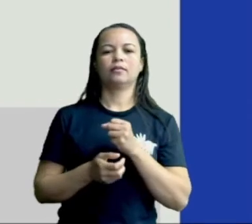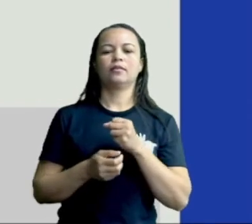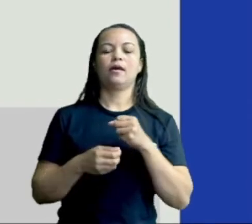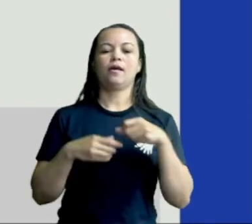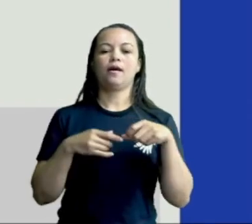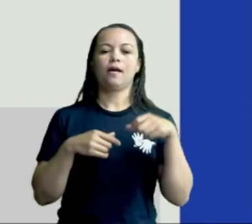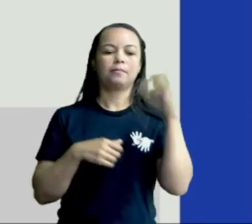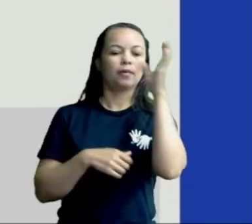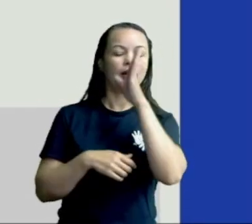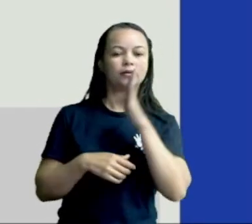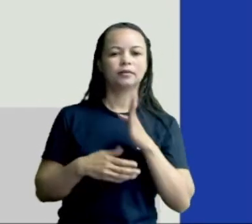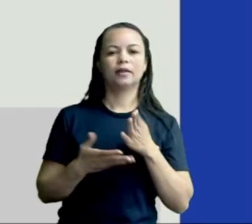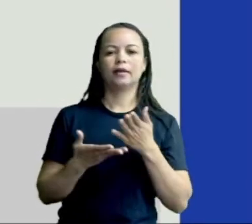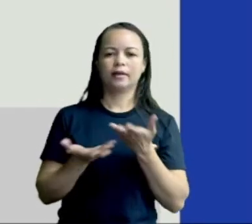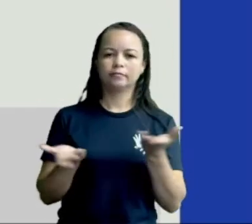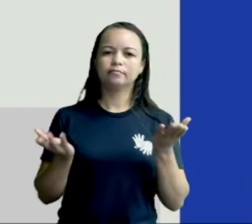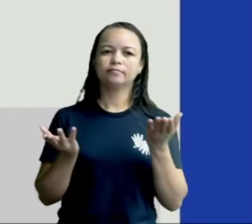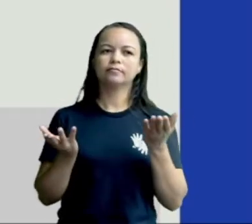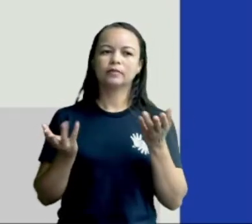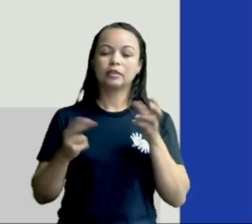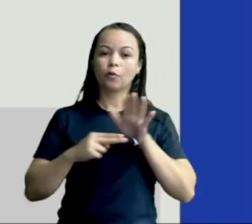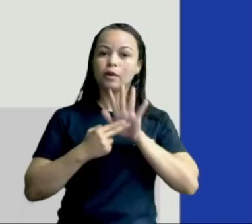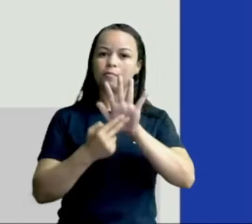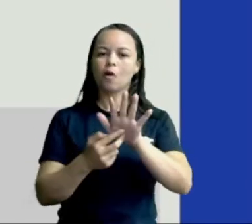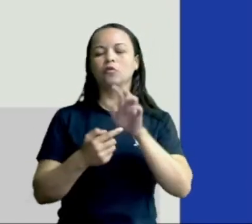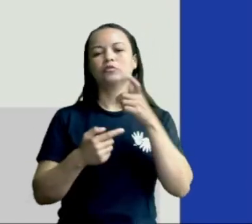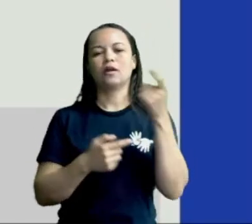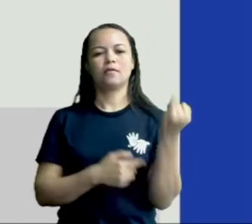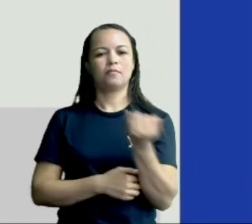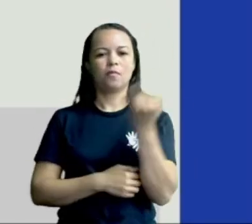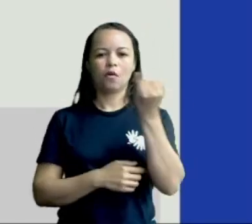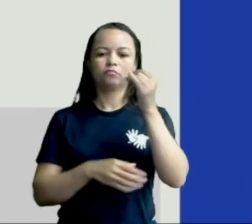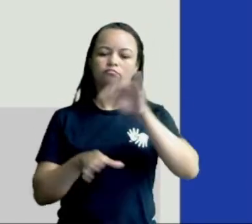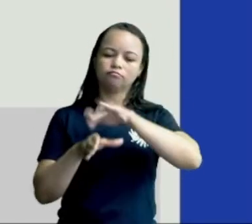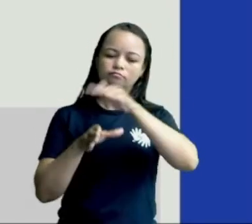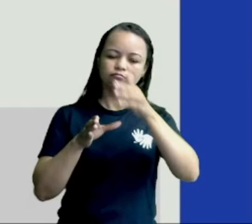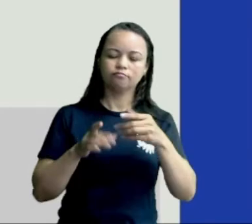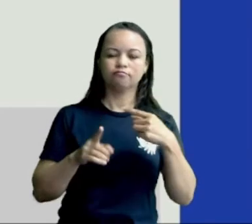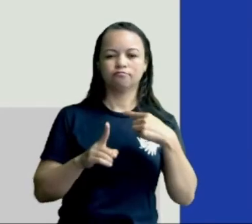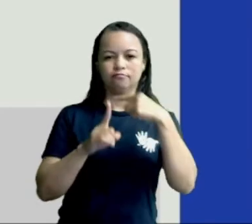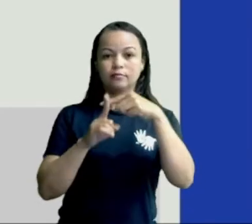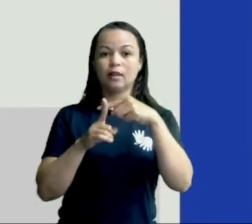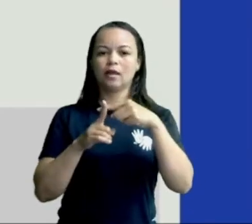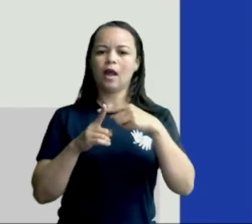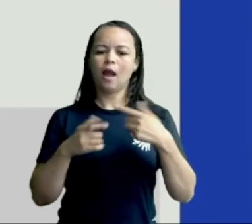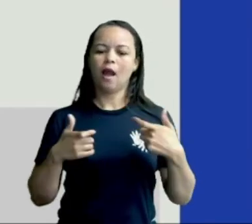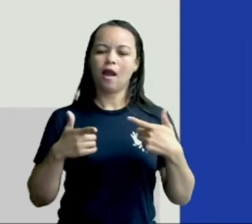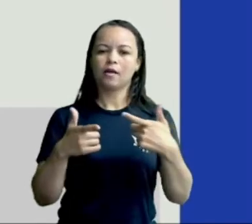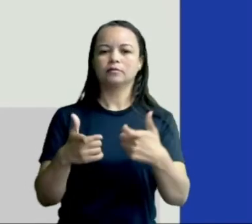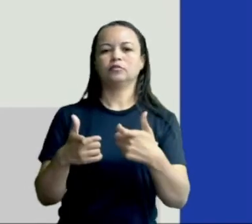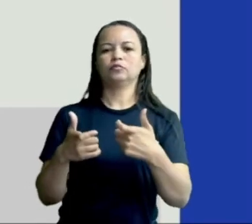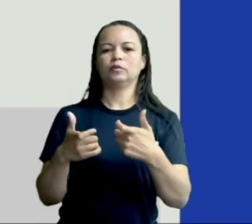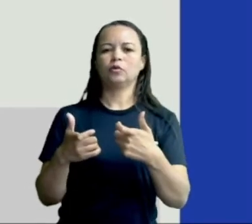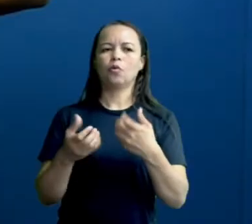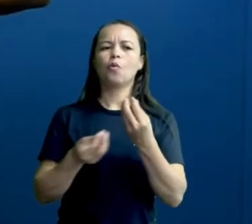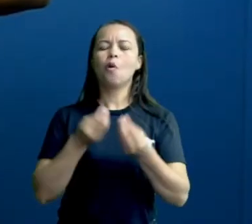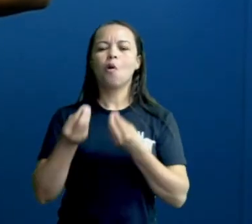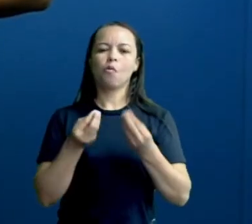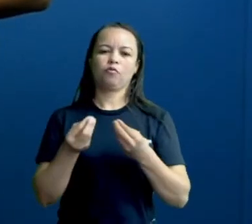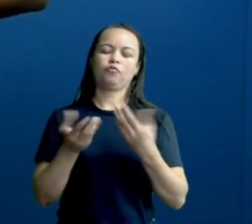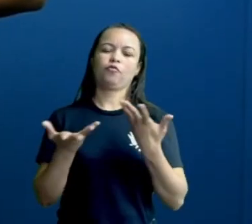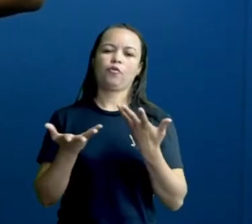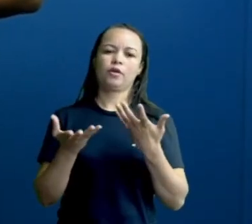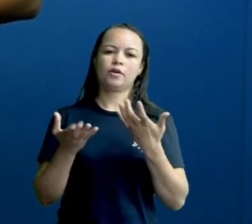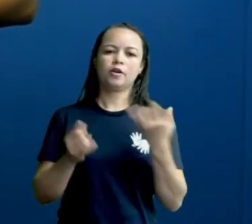refere mais uma vez à importância da Batalha do Monte das Tabocas, como ela foi importante para todo o contexto histórico